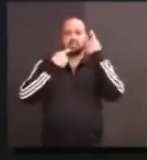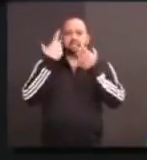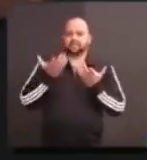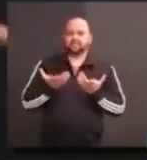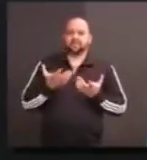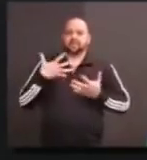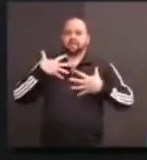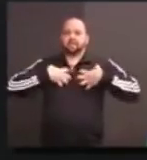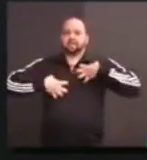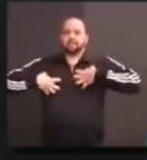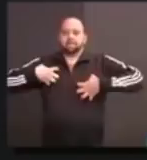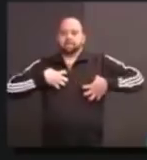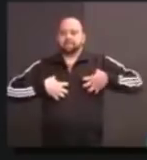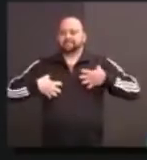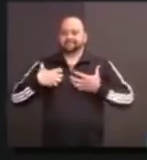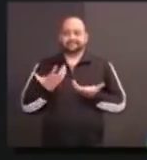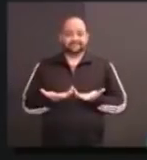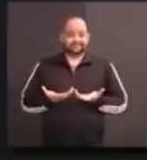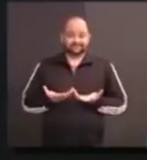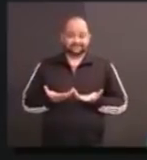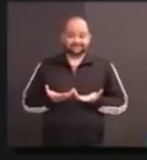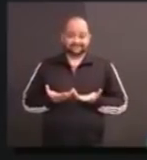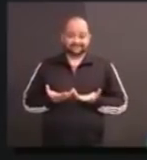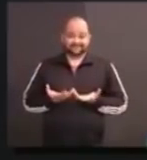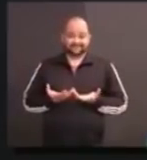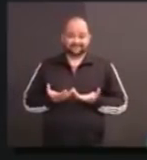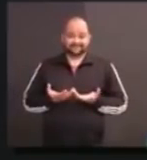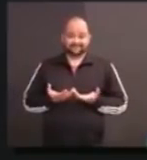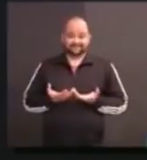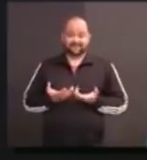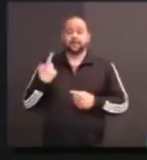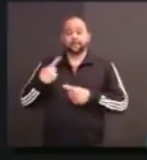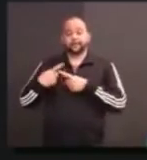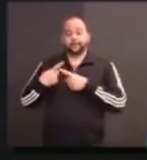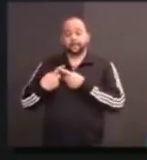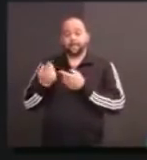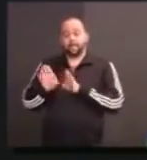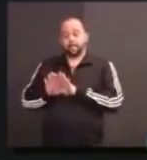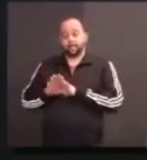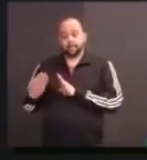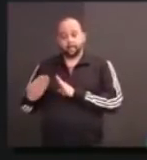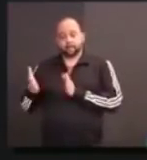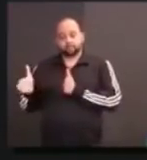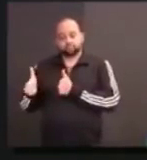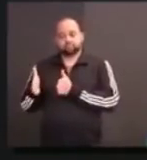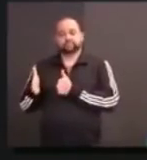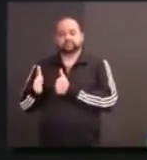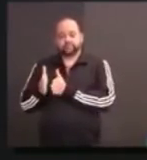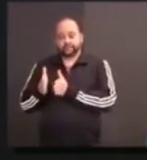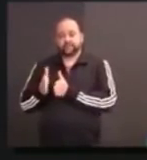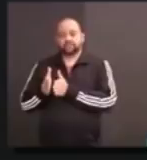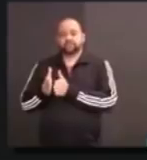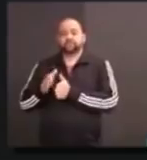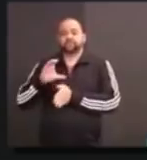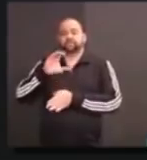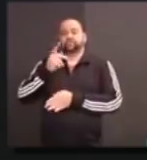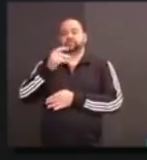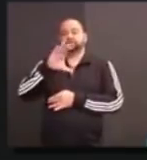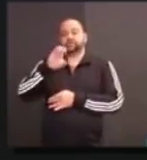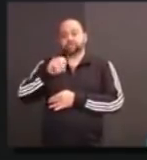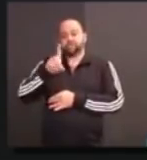a tudo. A porta de Chico Xavier é